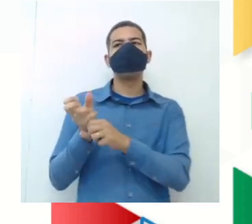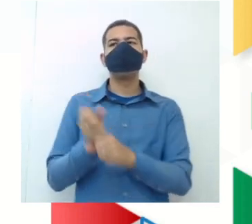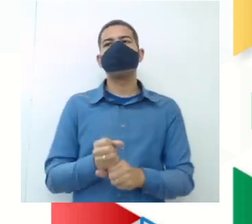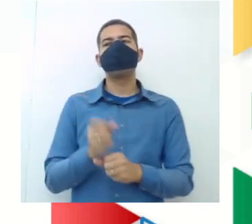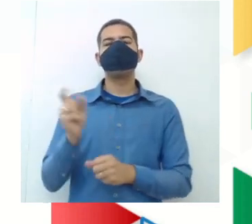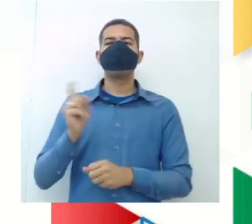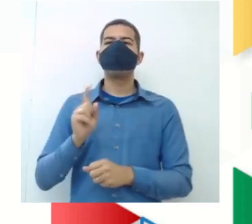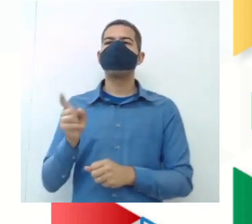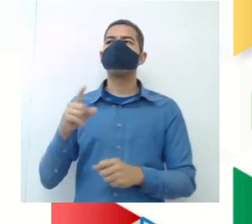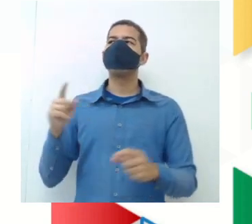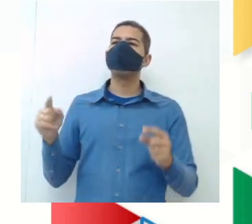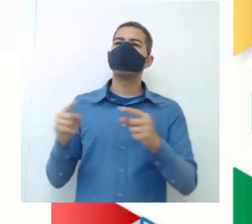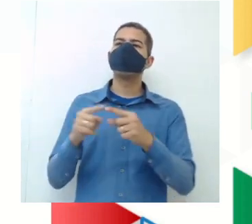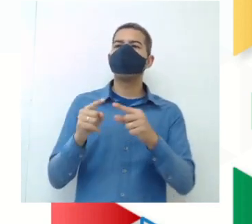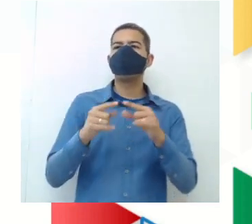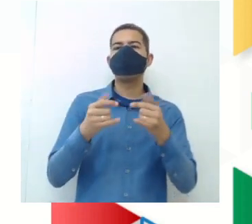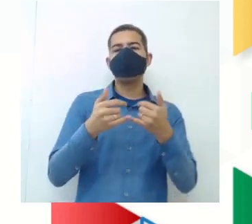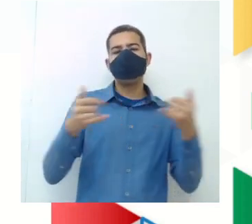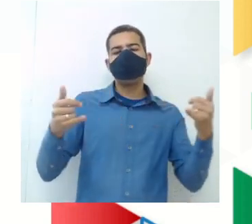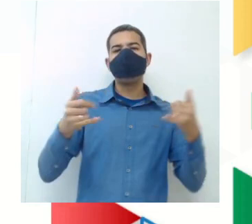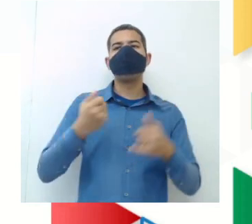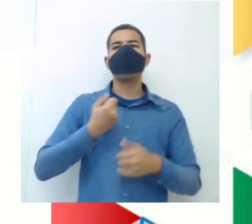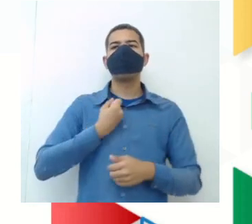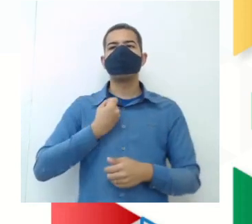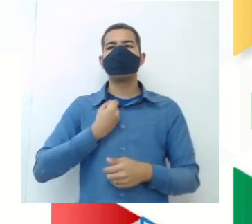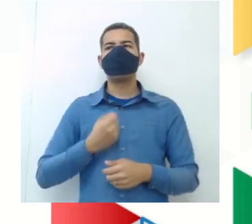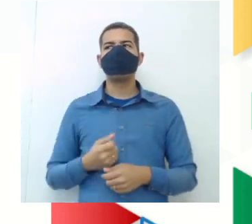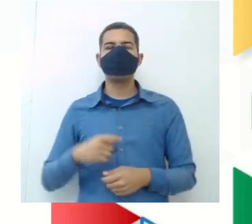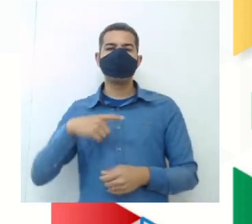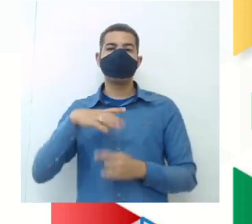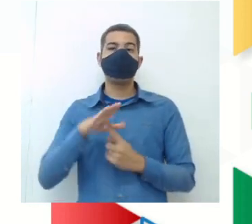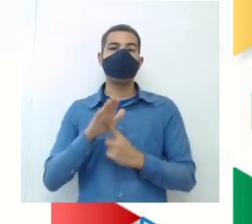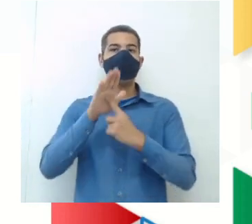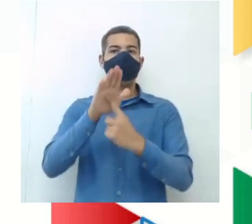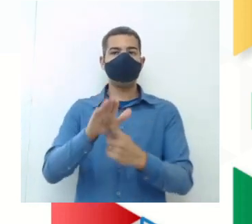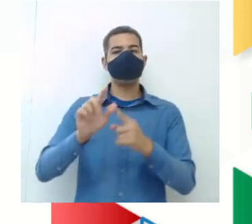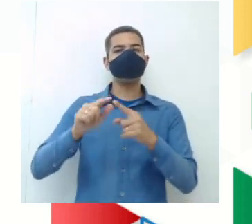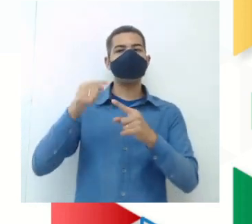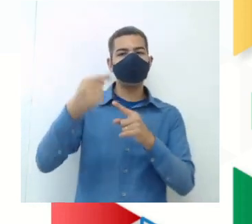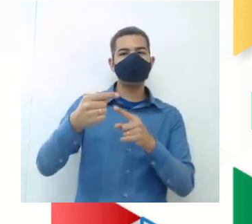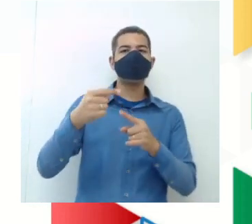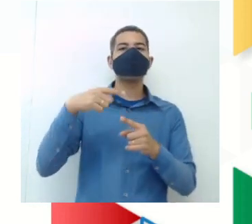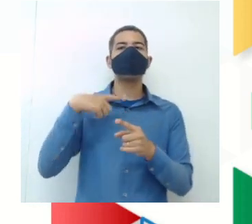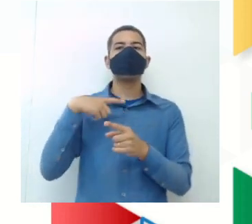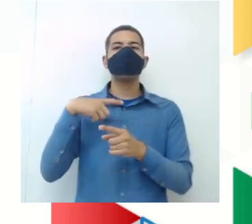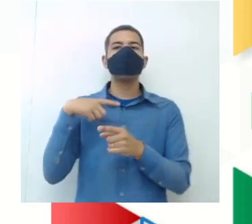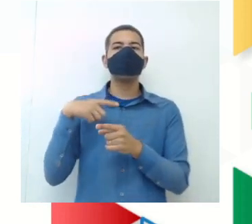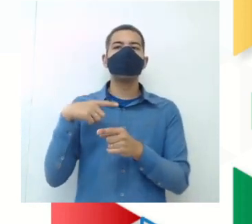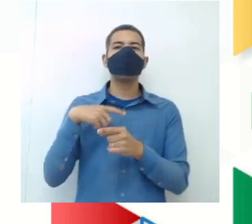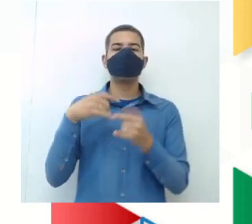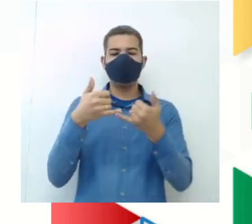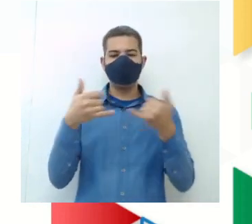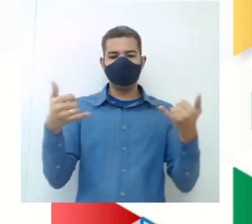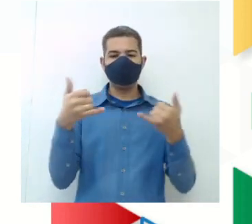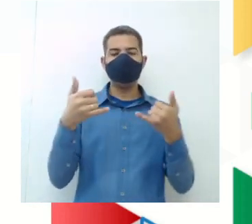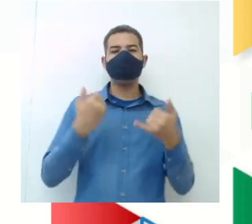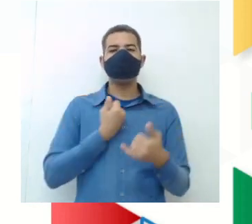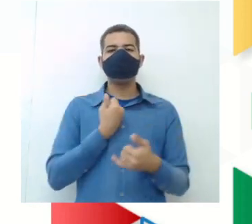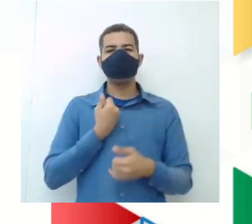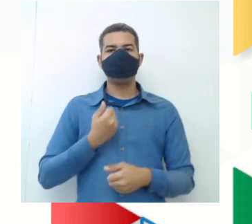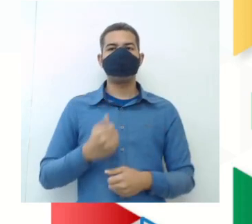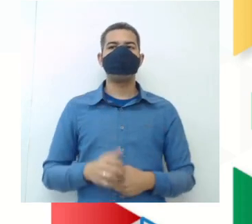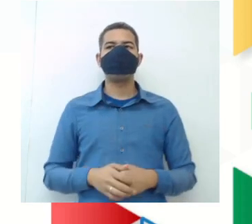ela pode ir para uma reta numérica, ok? E eu vou mostrar para vocês daqui a pouco como a gente trabalha na reta numérica